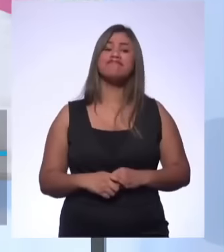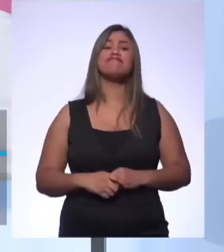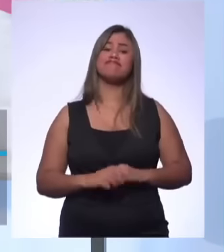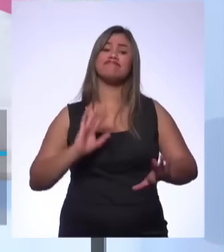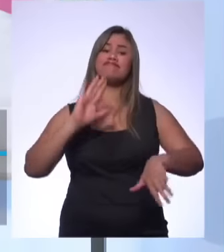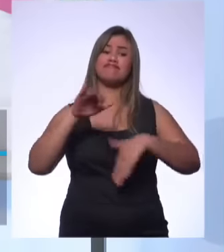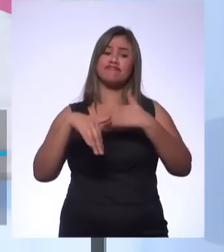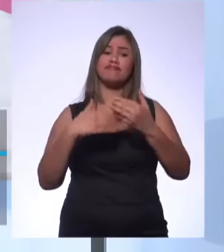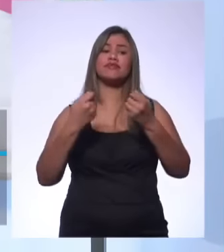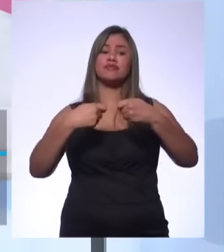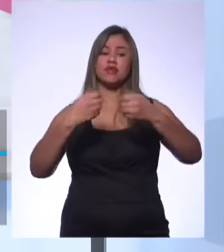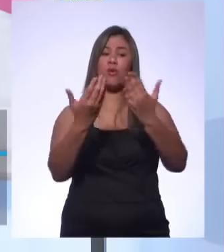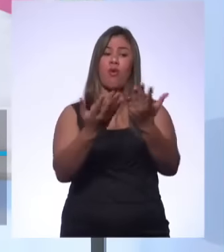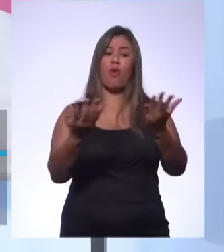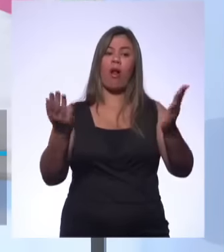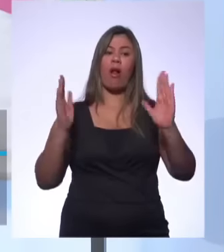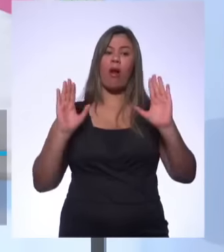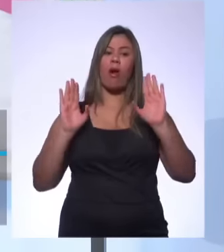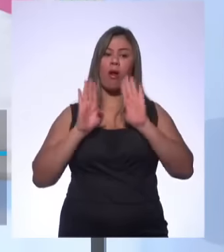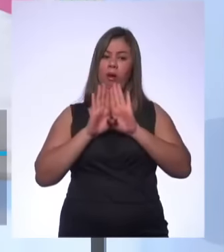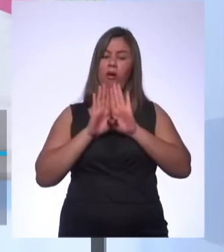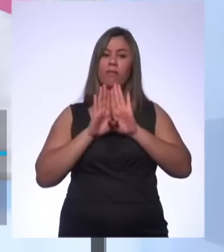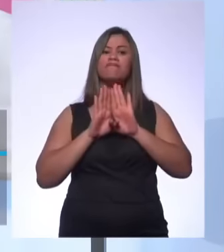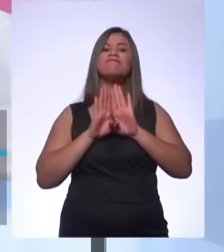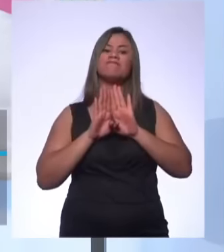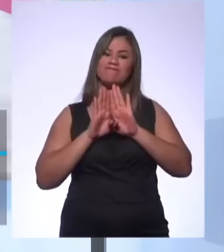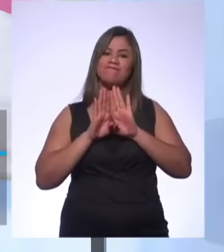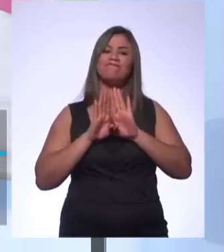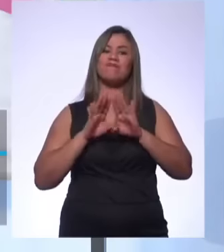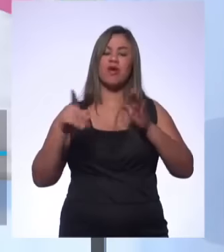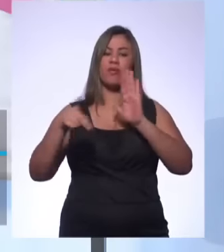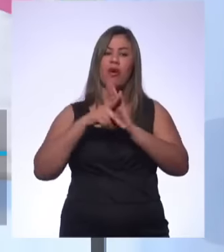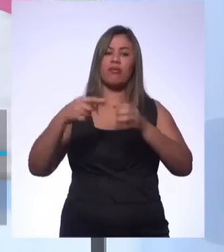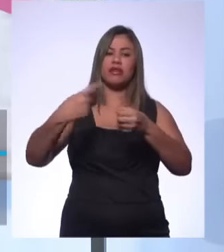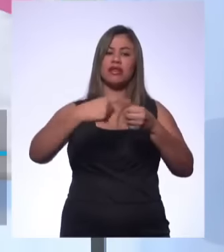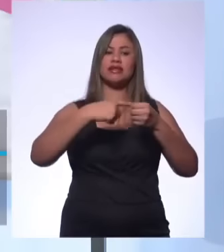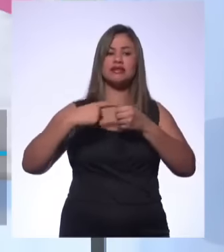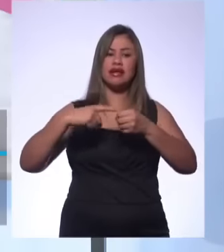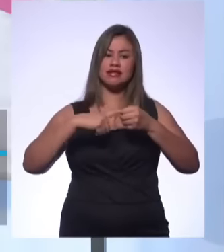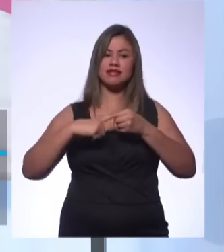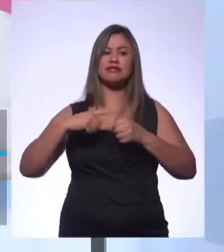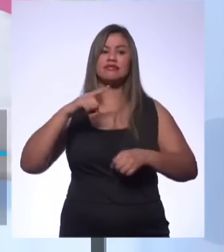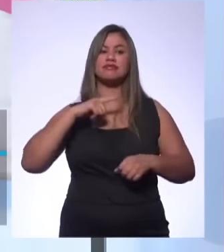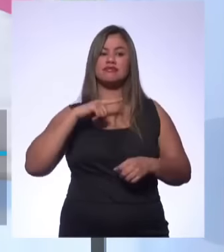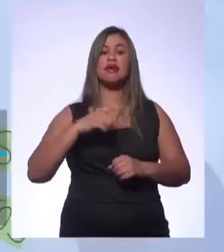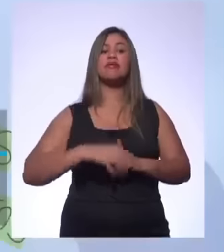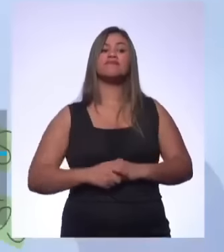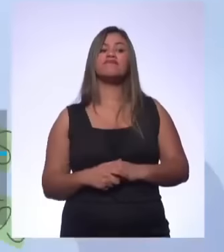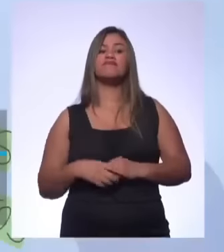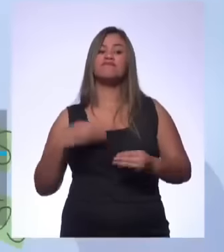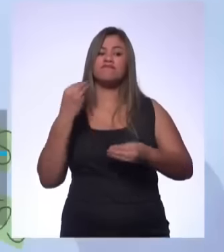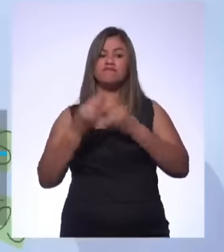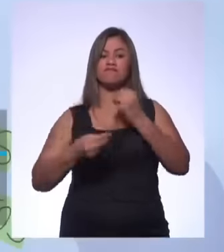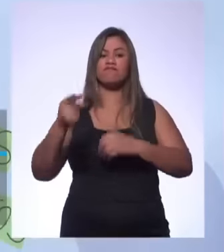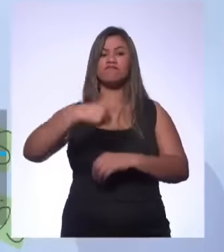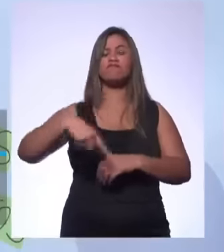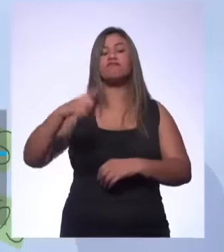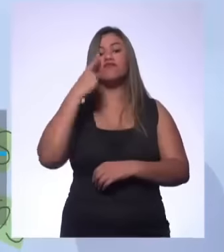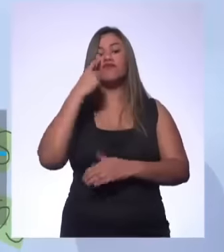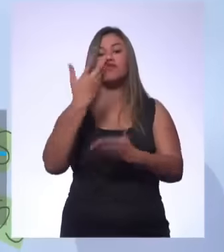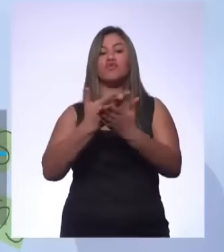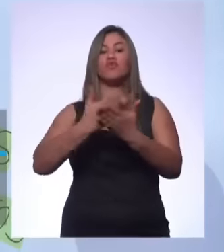necessário murar essas moradias, né? Essas cidades. Então, elas são todas muradas. Tanto que vocês viram na aula